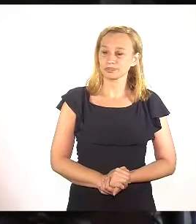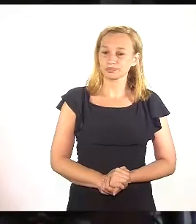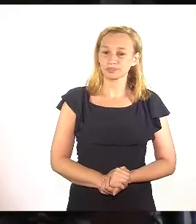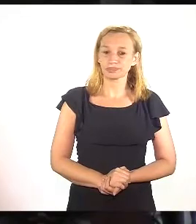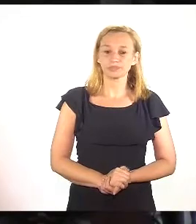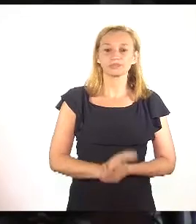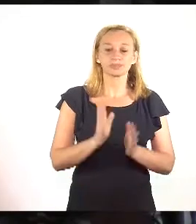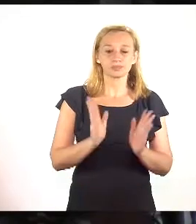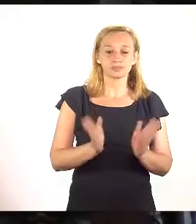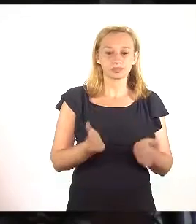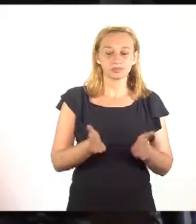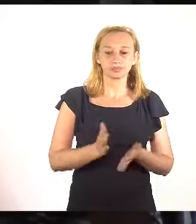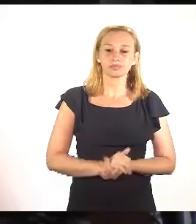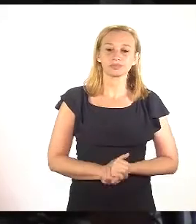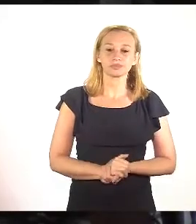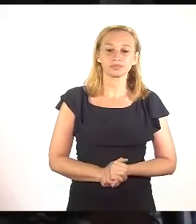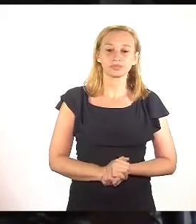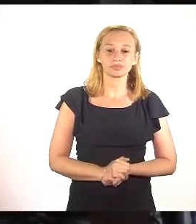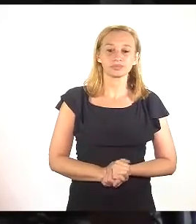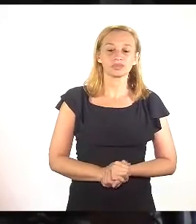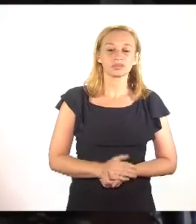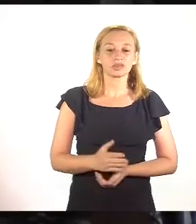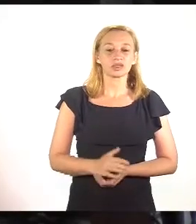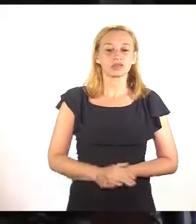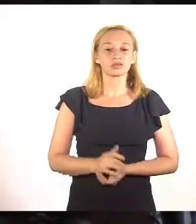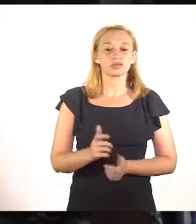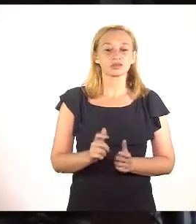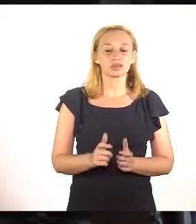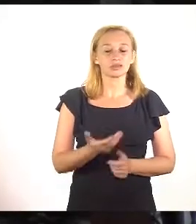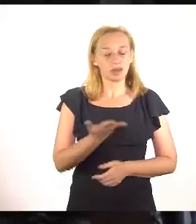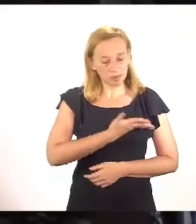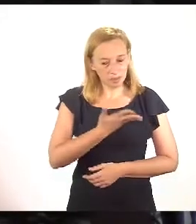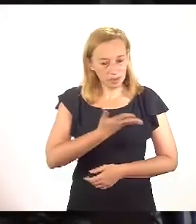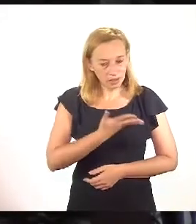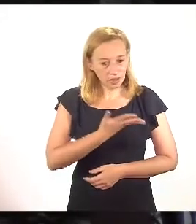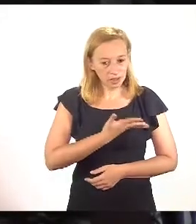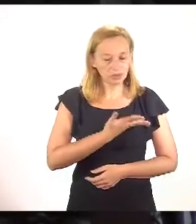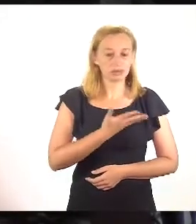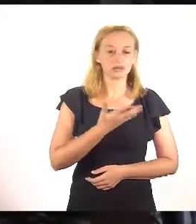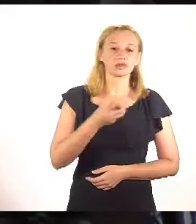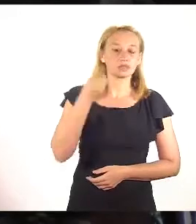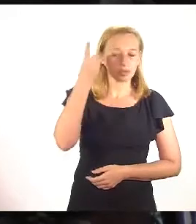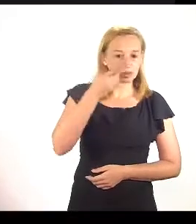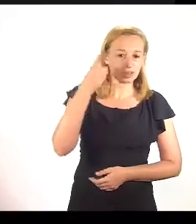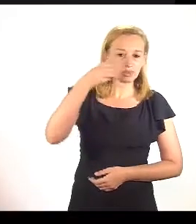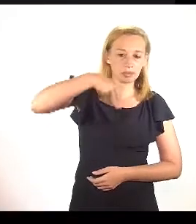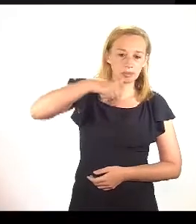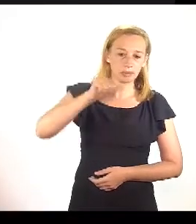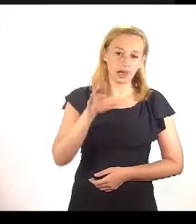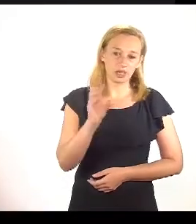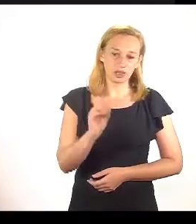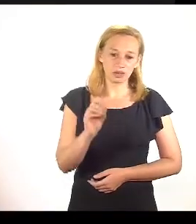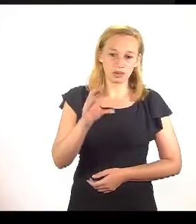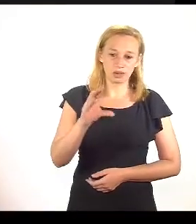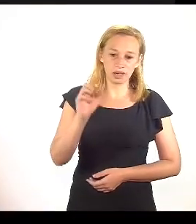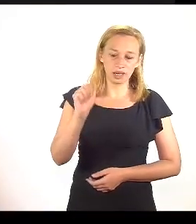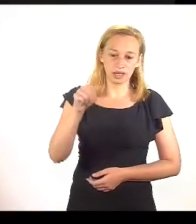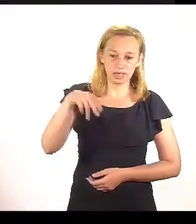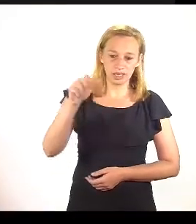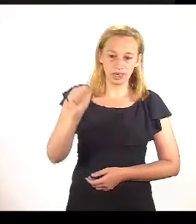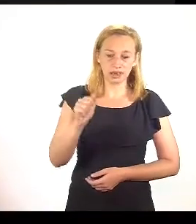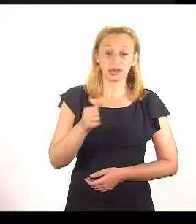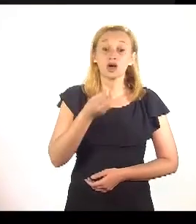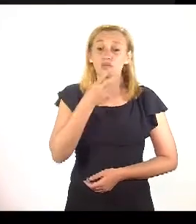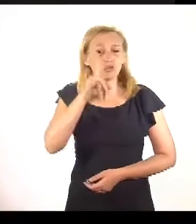Passo a palavra agora ao nosso grande deputado, meu amigo, deputado Márcio Canela. Bom dia,